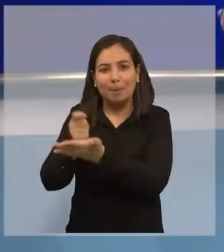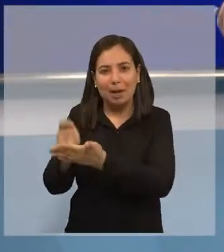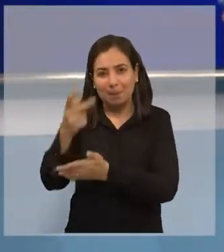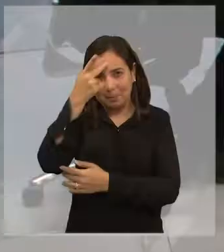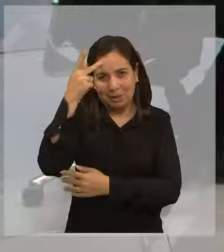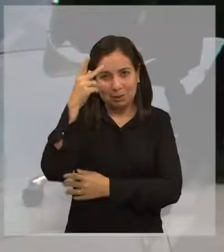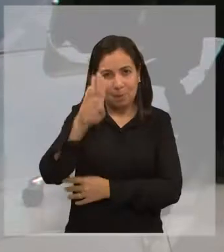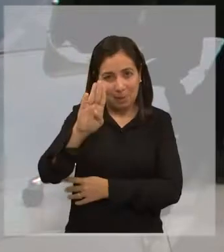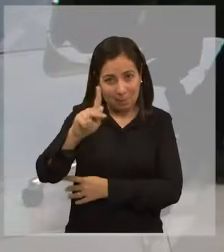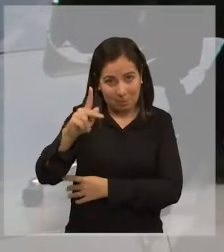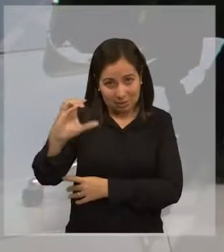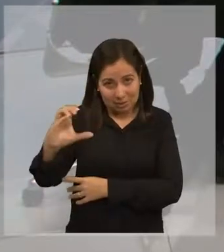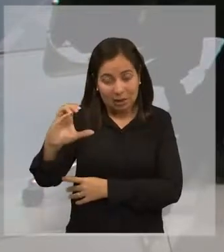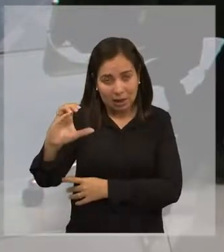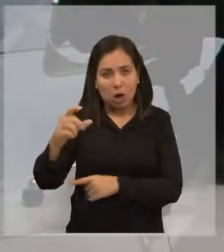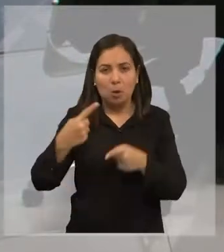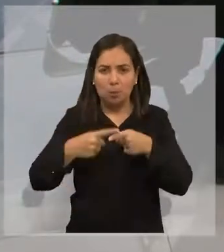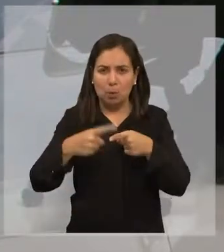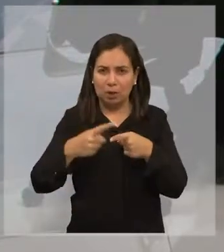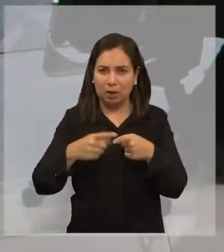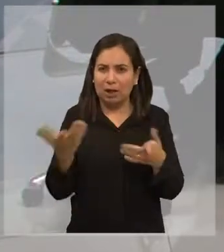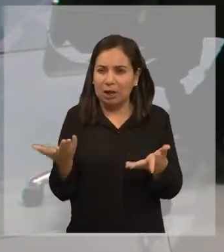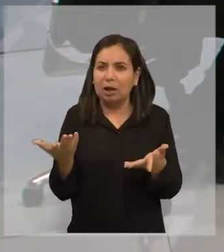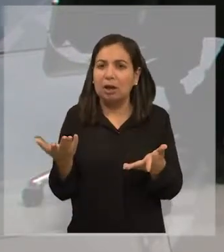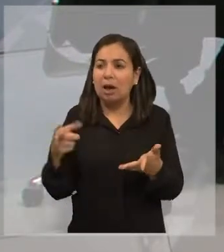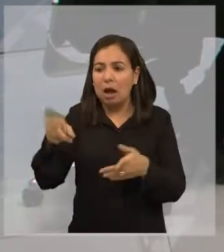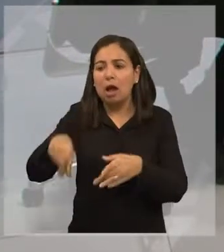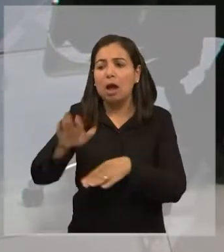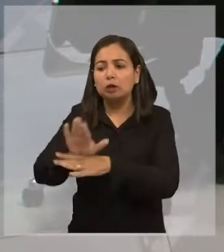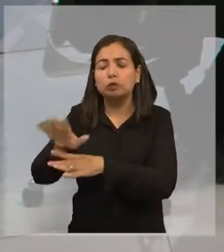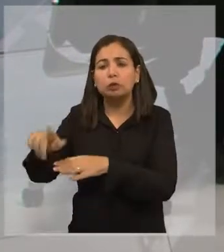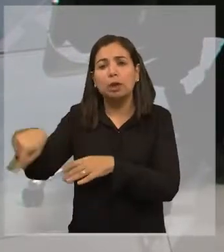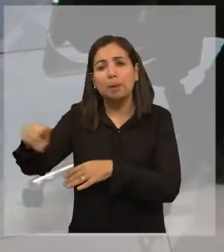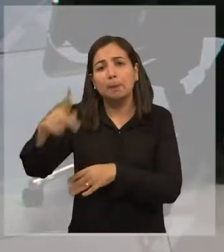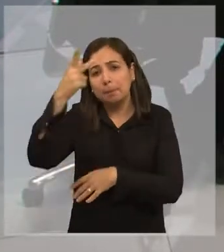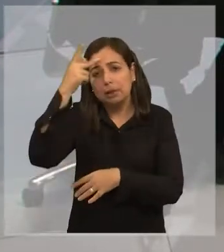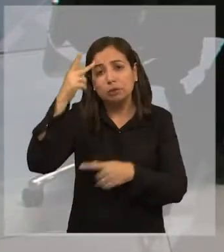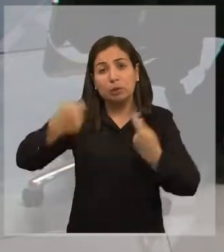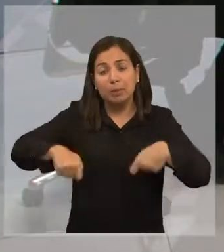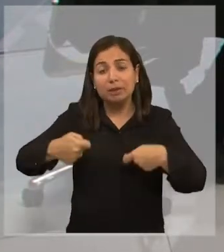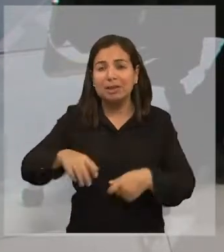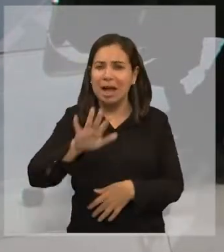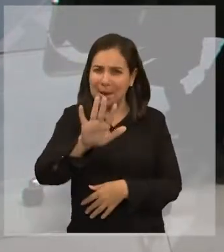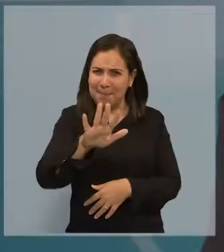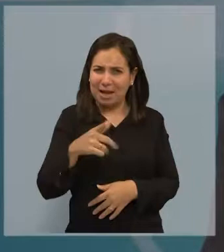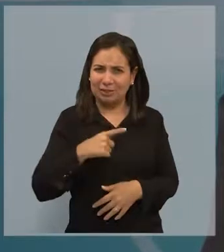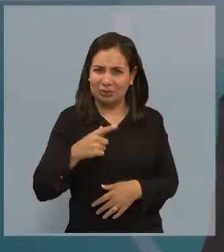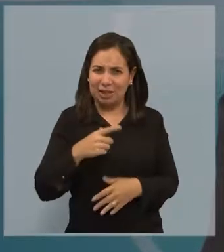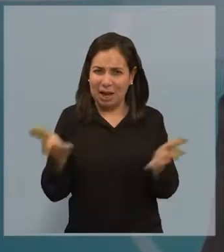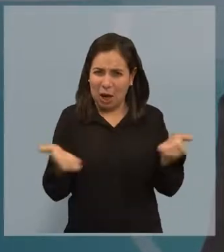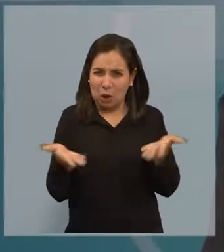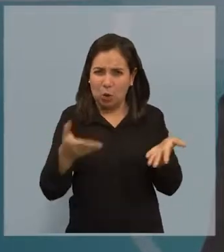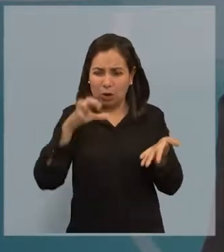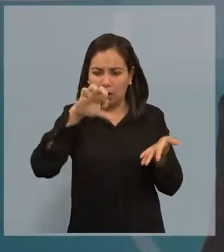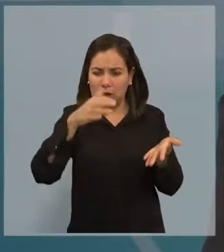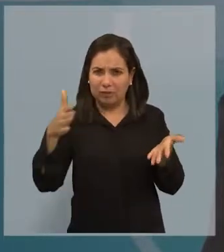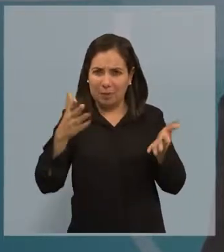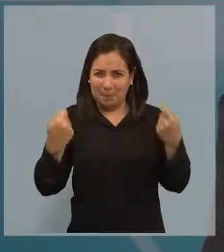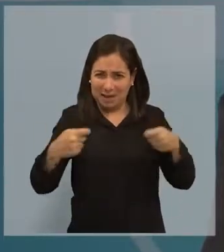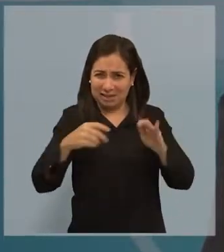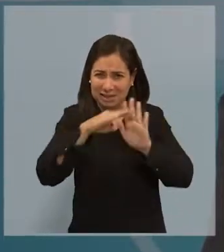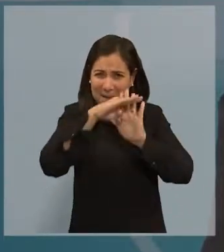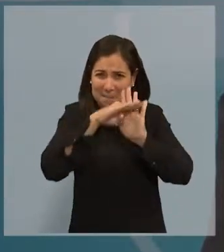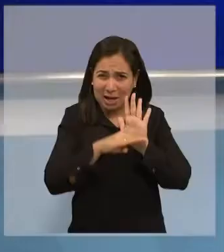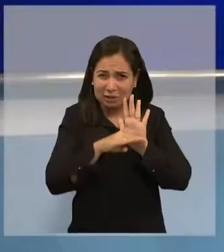proposto aí, reduzindo de um salário mínimo para R$400, isso é uma coisa que a necessidade da Previdência ninguém discute,